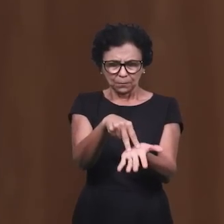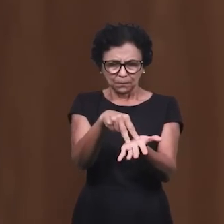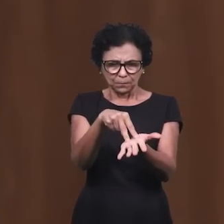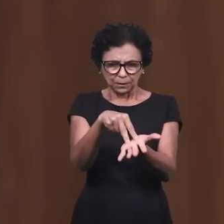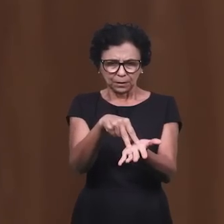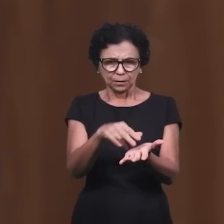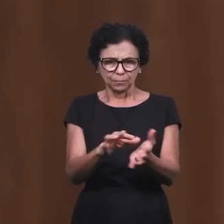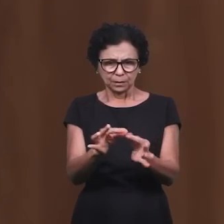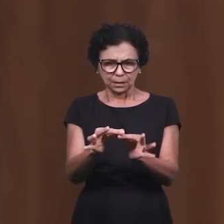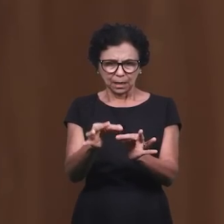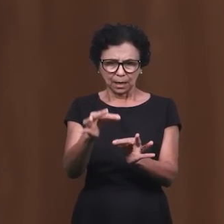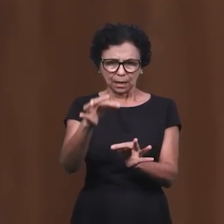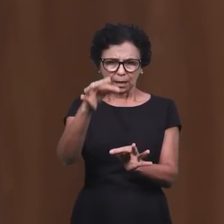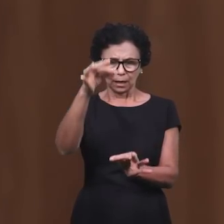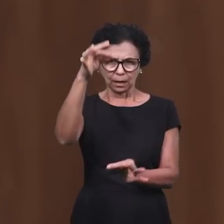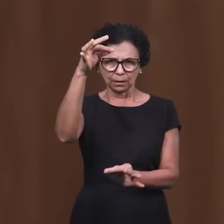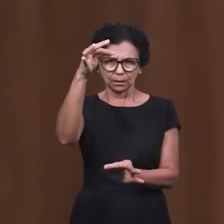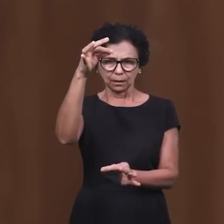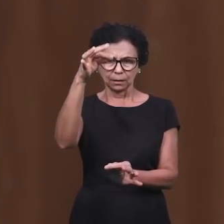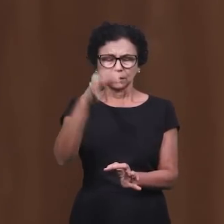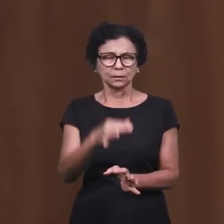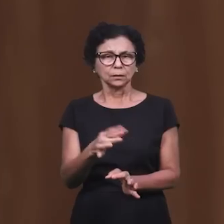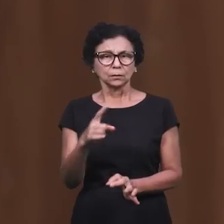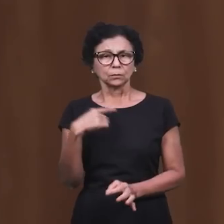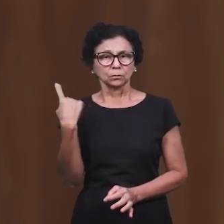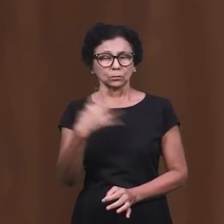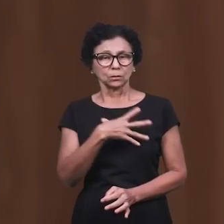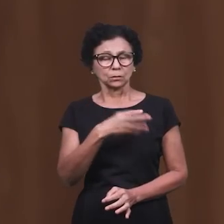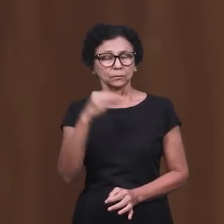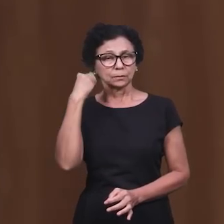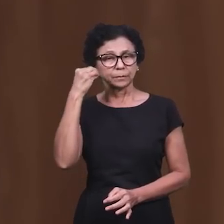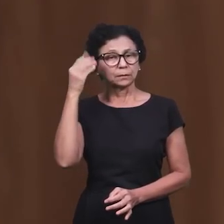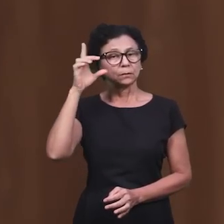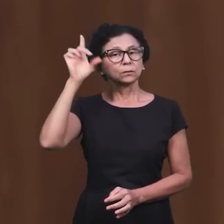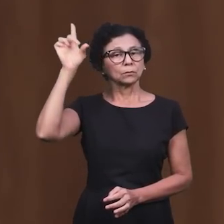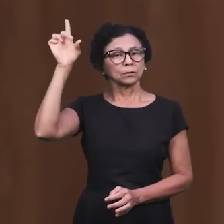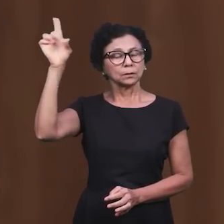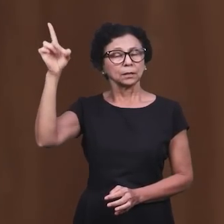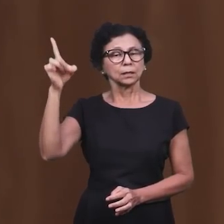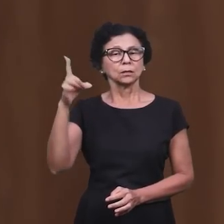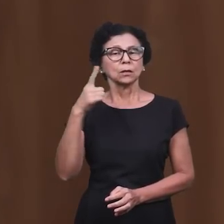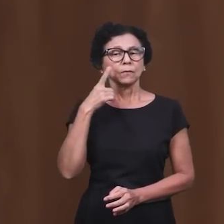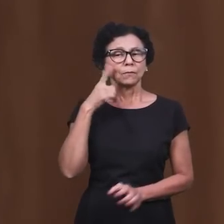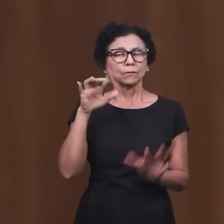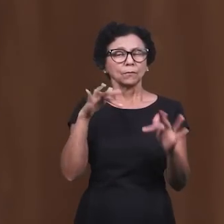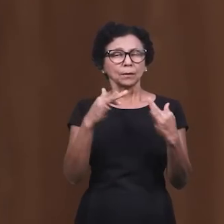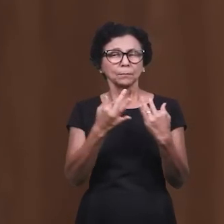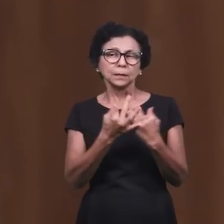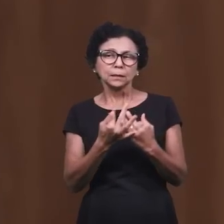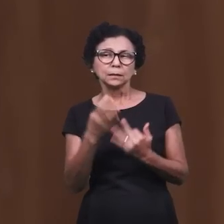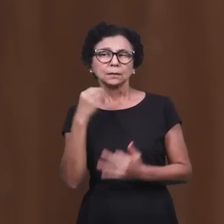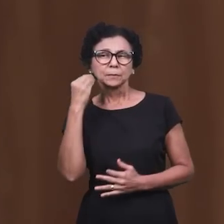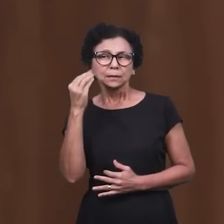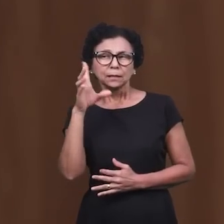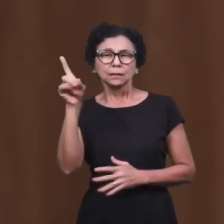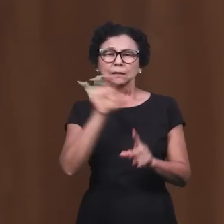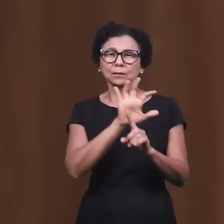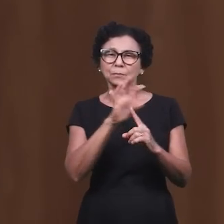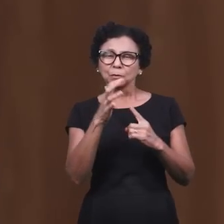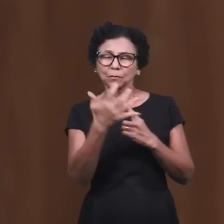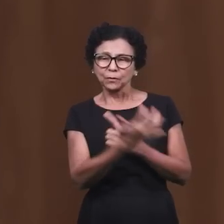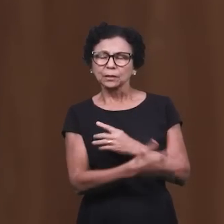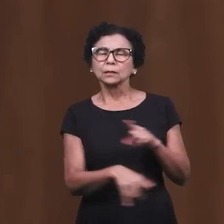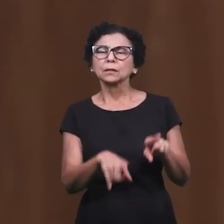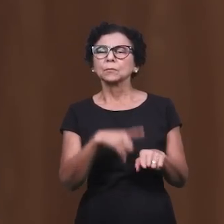e direita. Então, quando nossos filhos vão vivendo experiências com Deus, vão vendo experiências dentro da sua casa, Muito bom. Deus provendo, né?